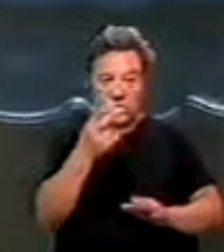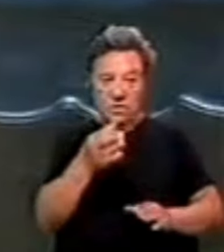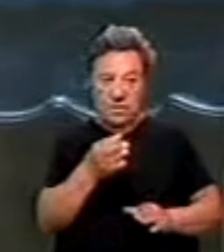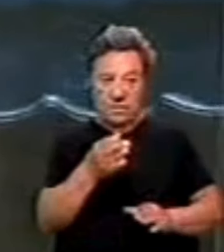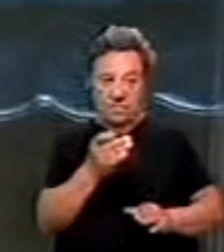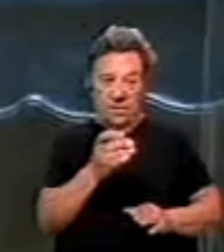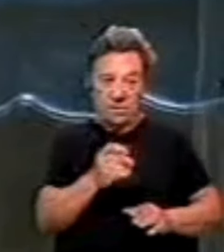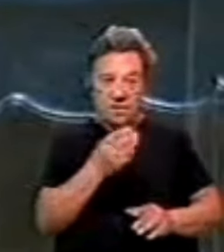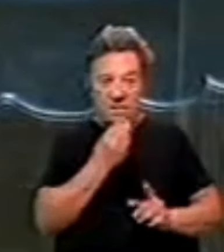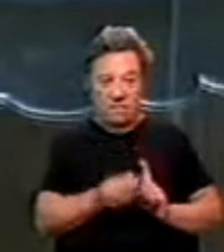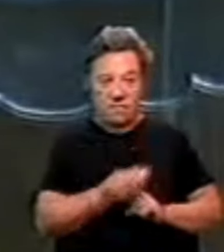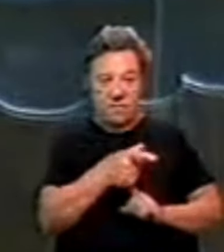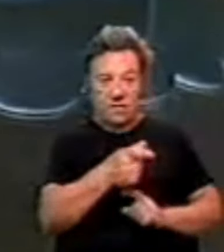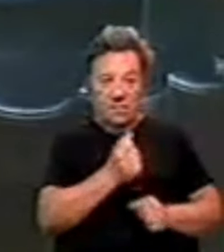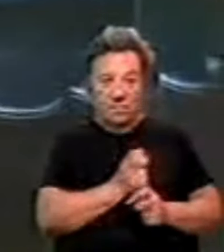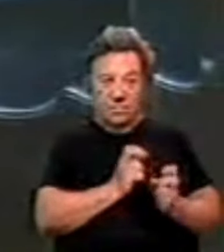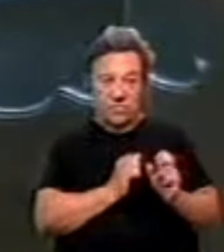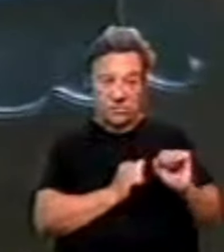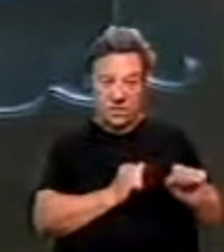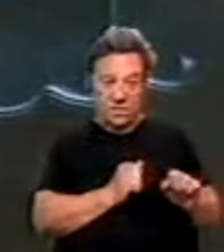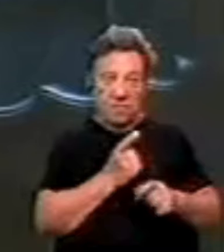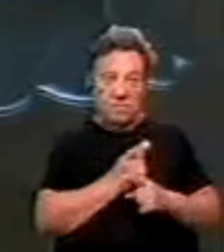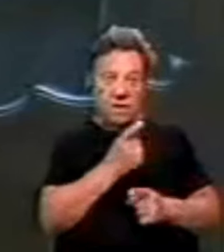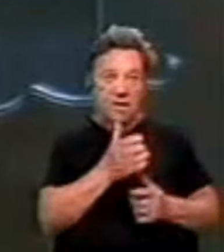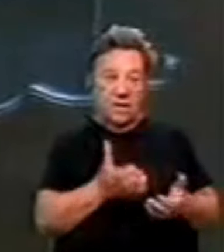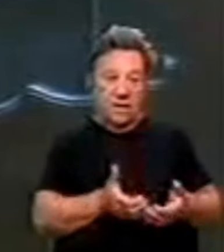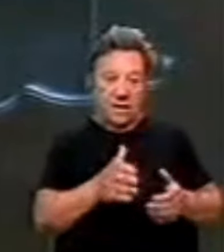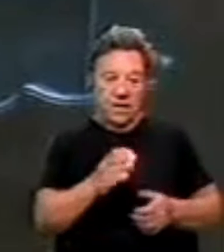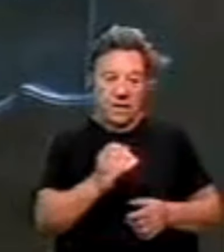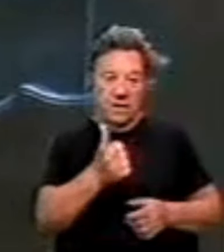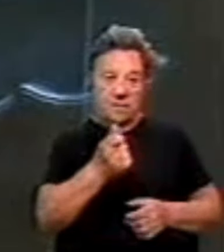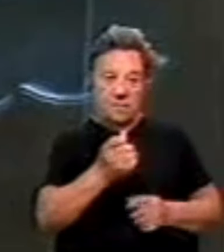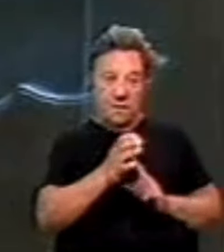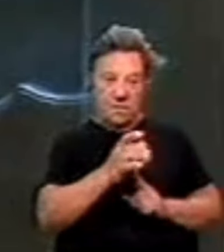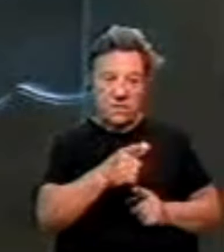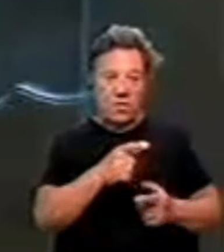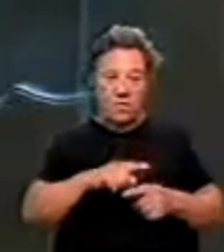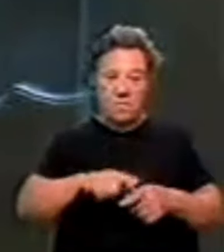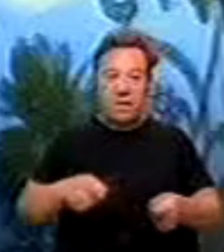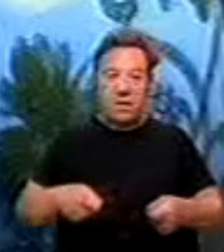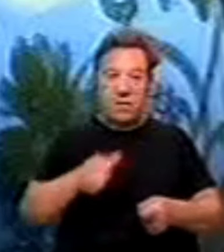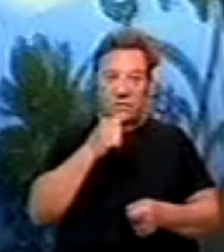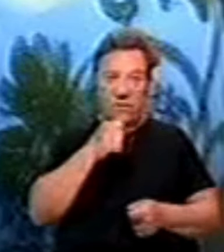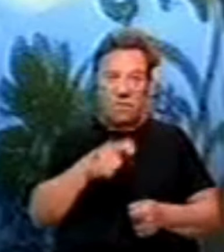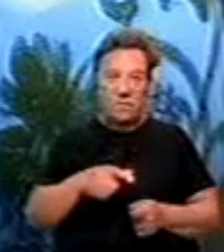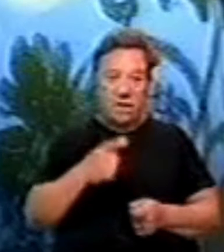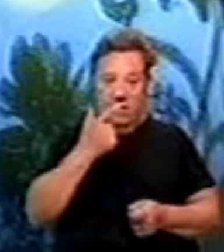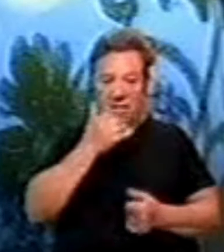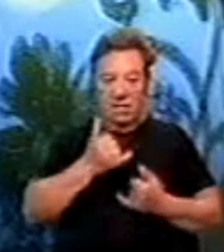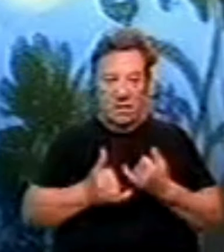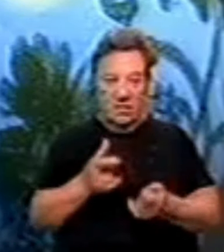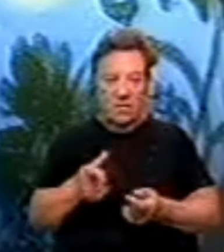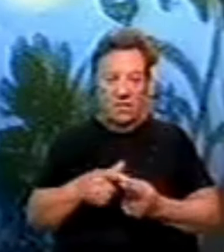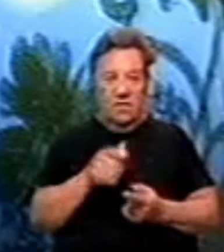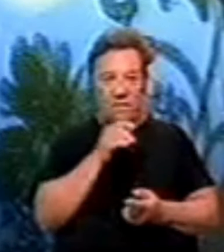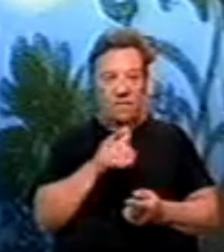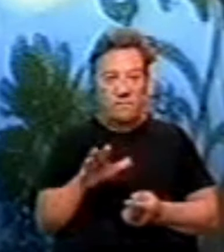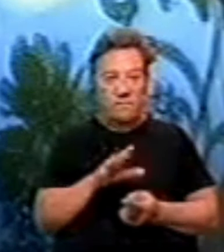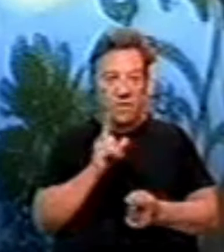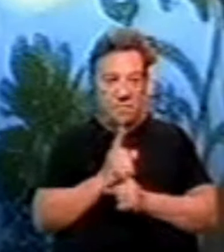peças emblemáticas desta produção, quer uma cabaça, quer um prato gomado, numa tradição de